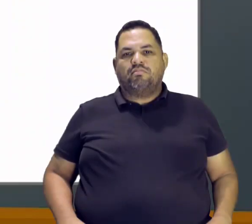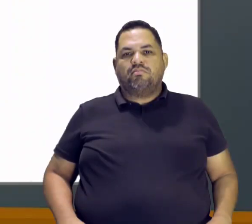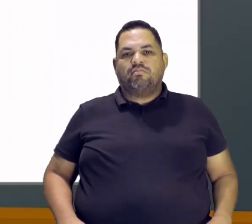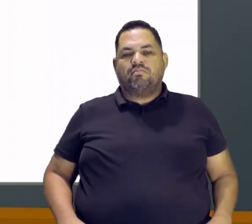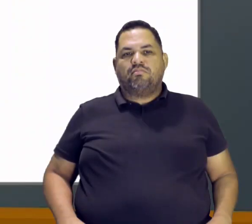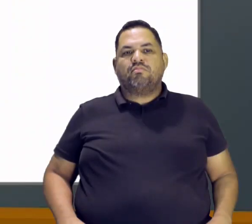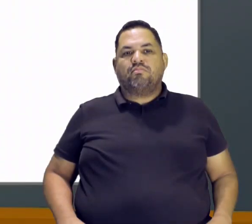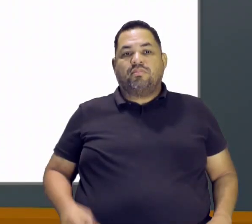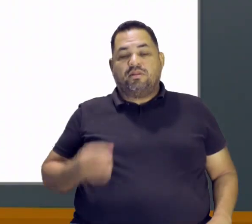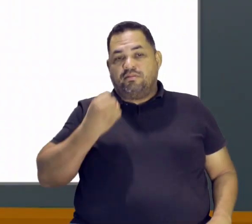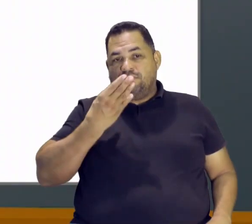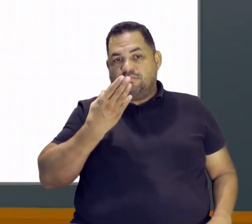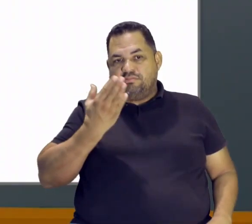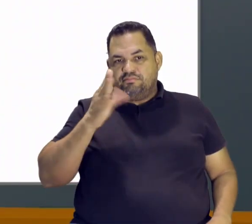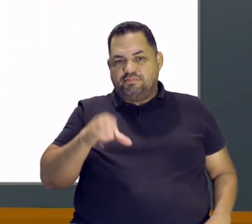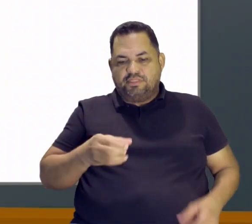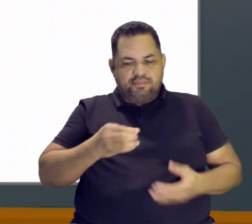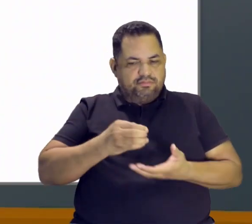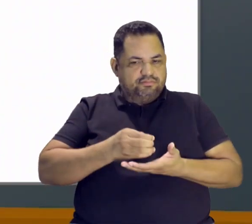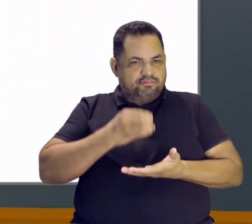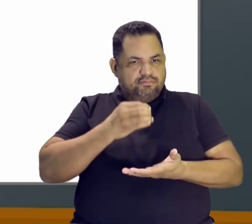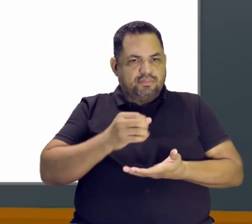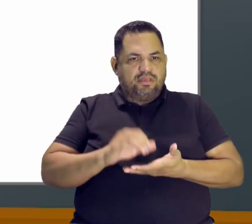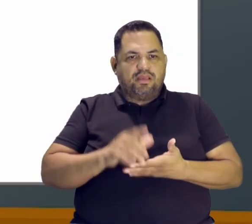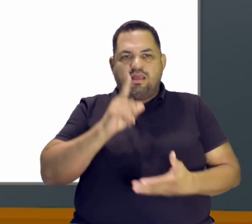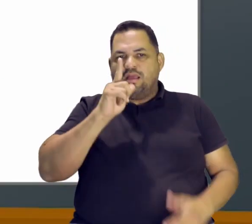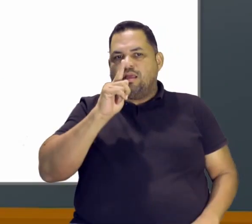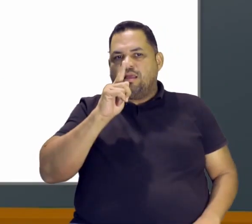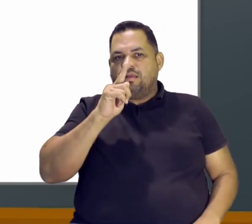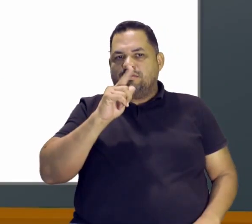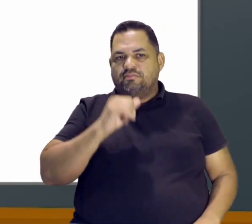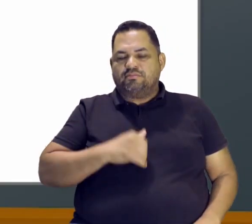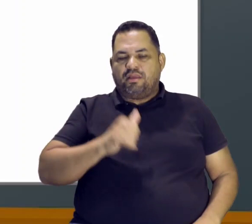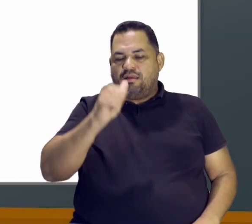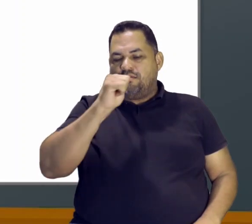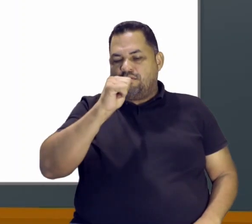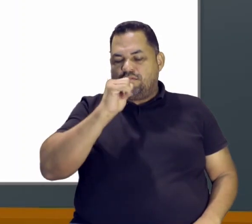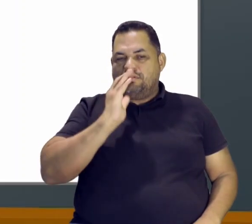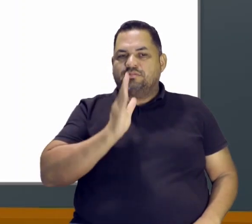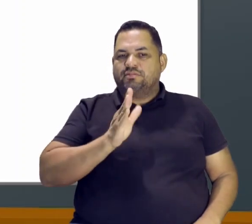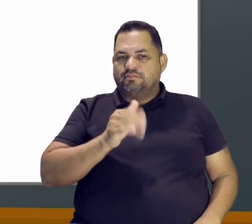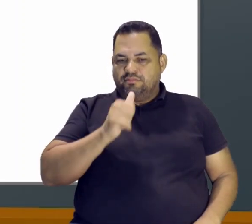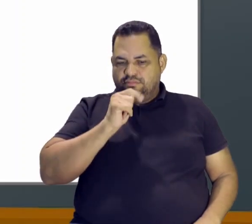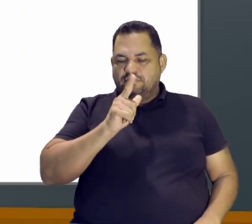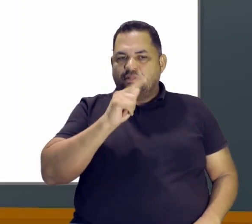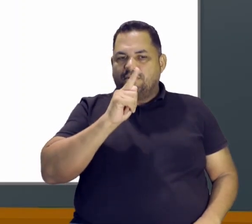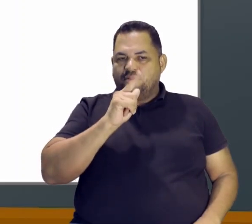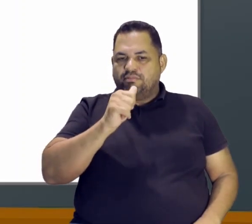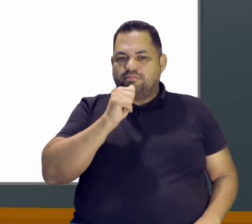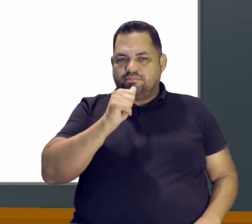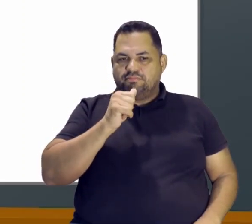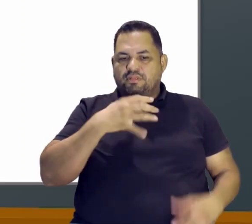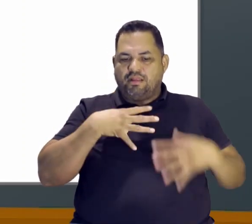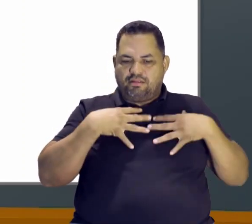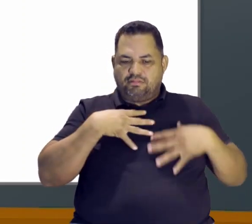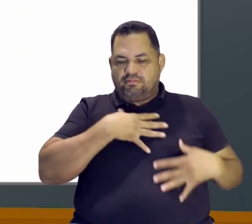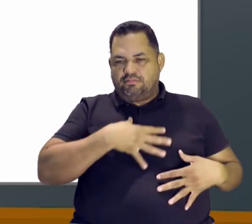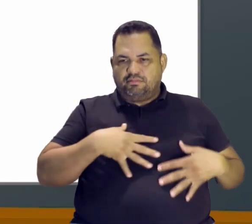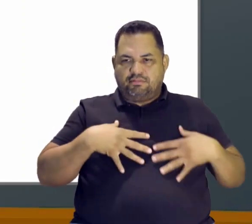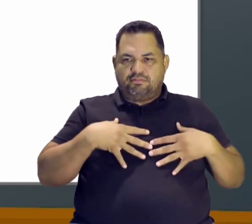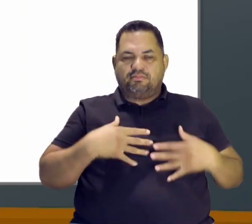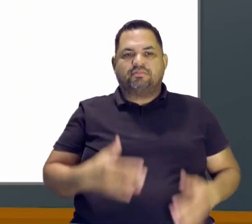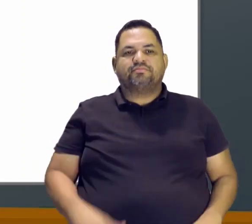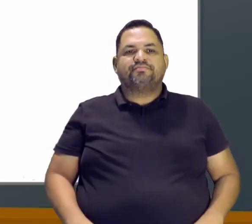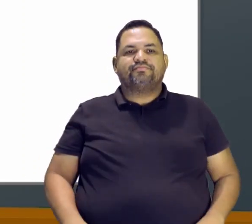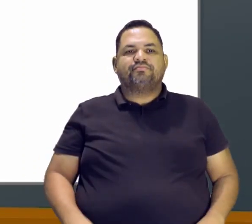Muito bem, peguei até minha garrafinha aqui, tem um pouquinho de água, acabei de hidratar. Vocês já beberam a água de vocês? Já hidrataram? Se não fizeram, lembre-se que em